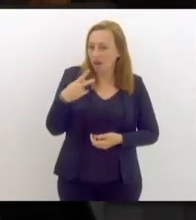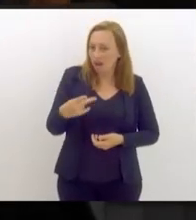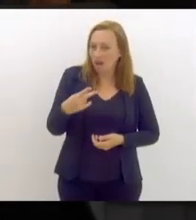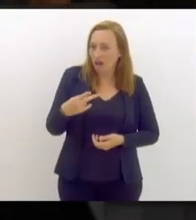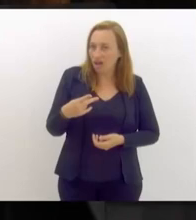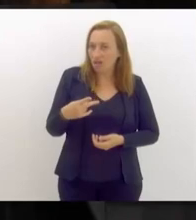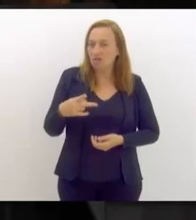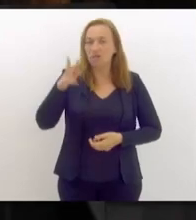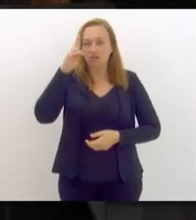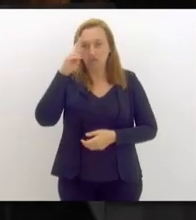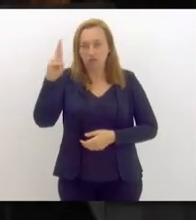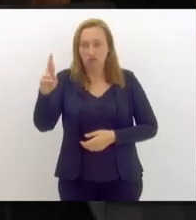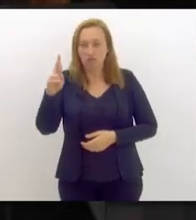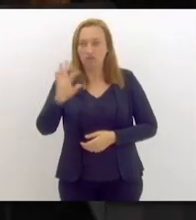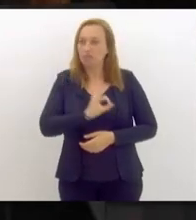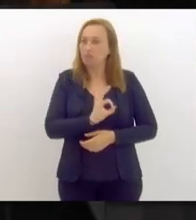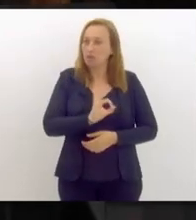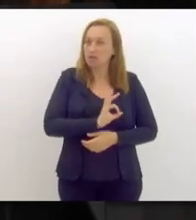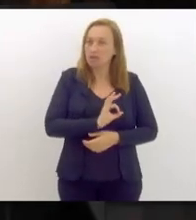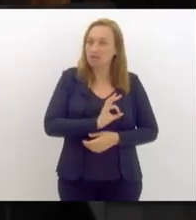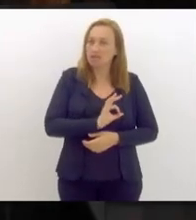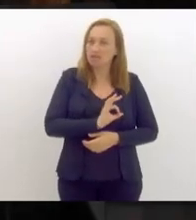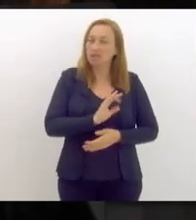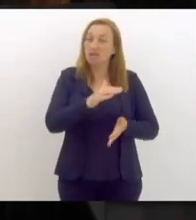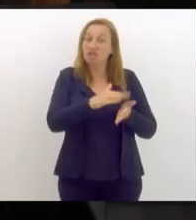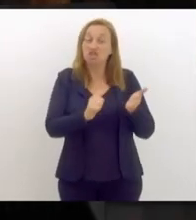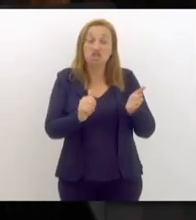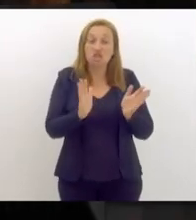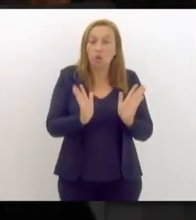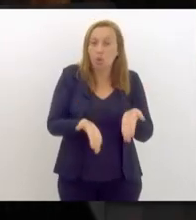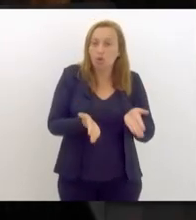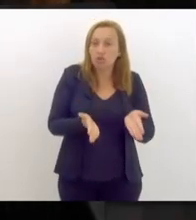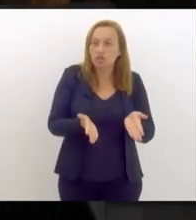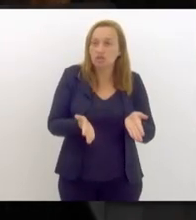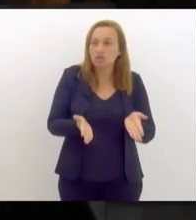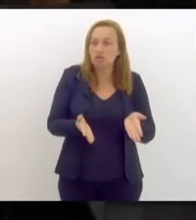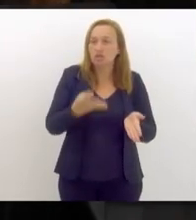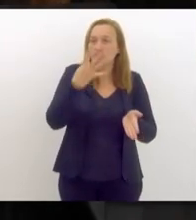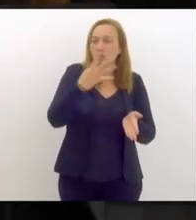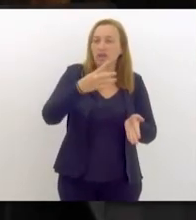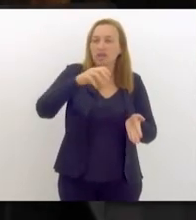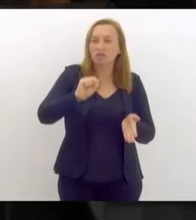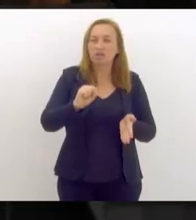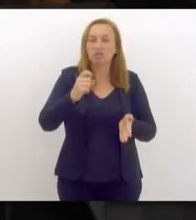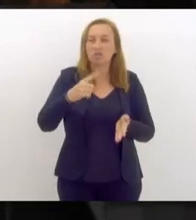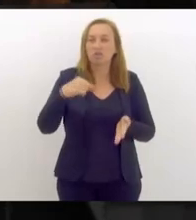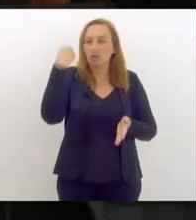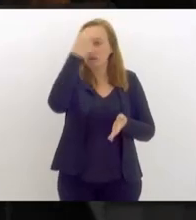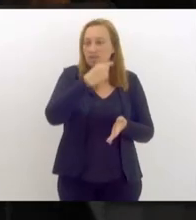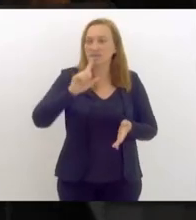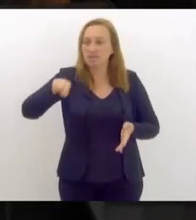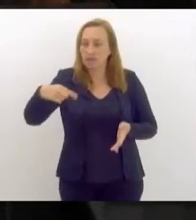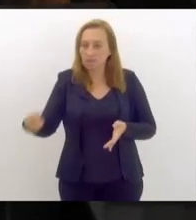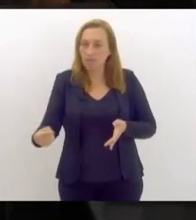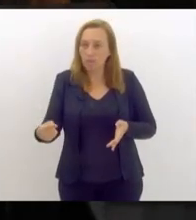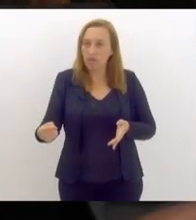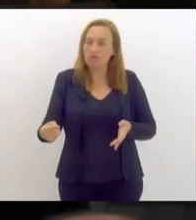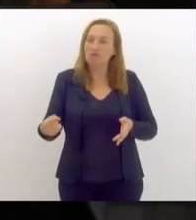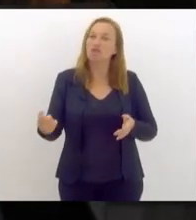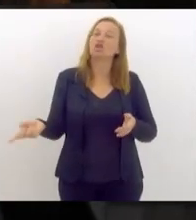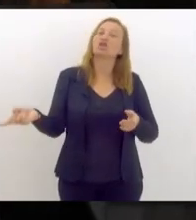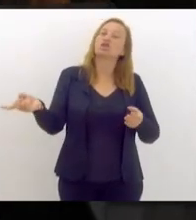Coronel Comandante diz que tira hoje 48 horas depois é tudo colocado